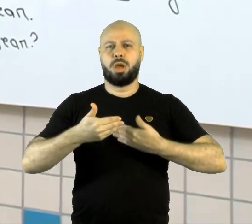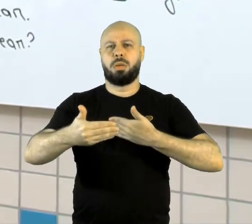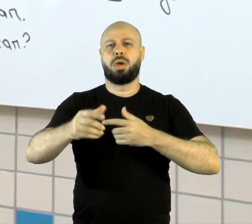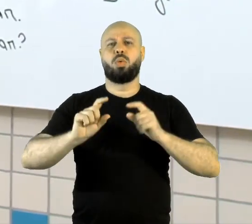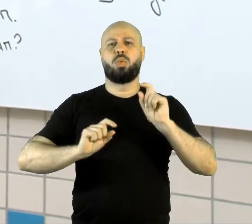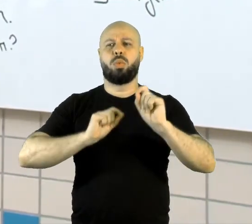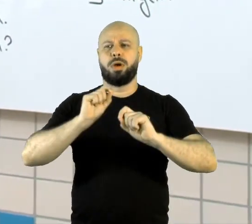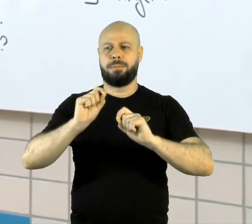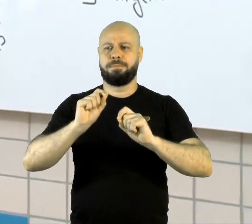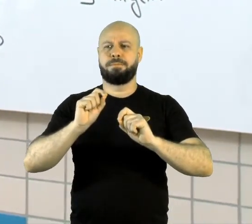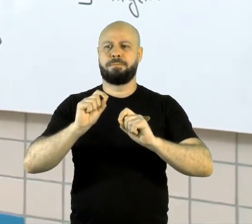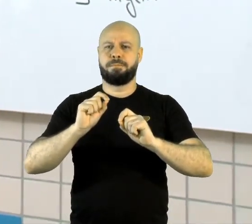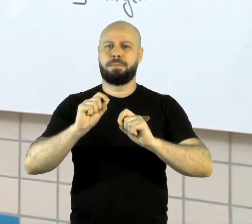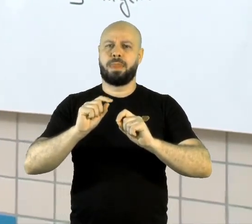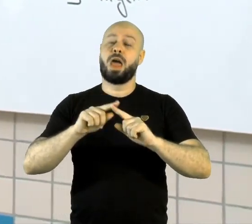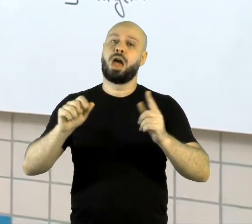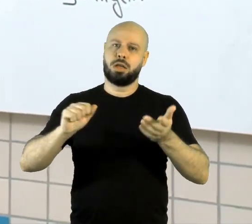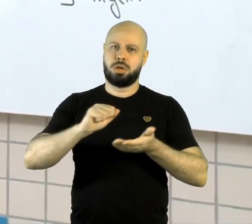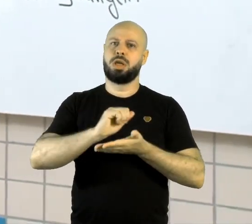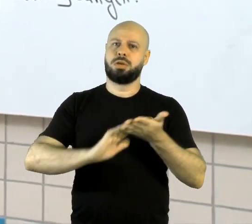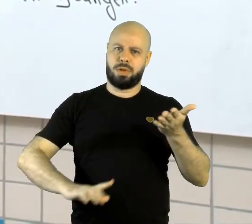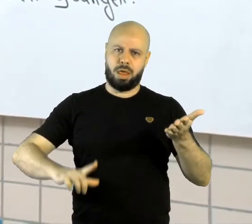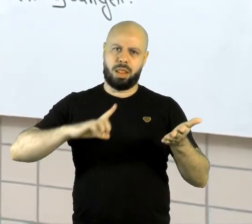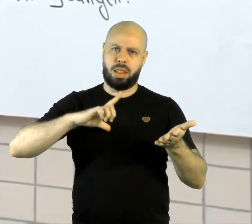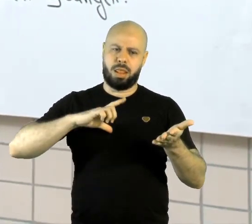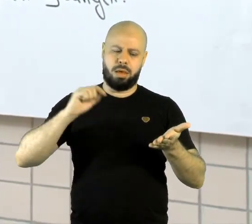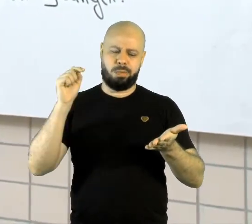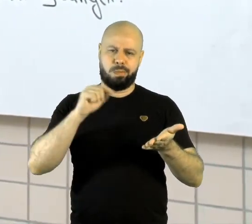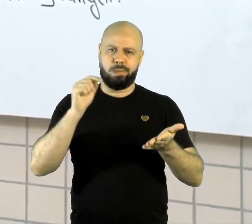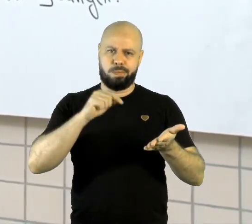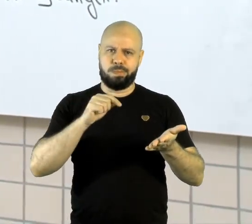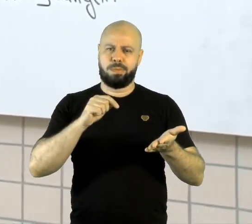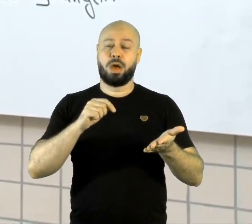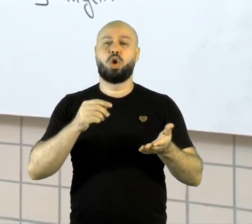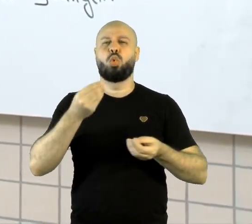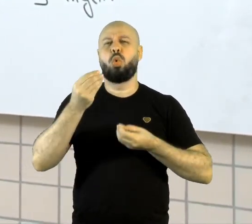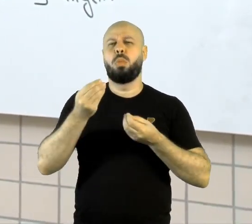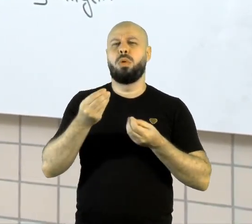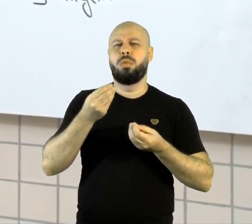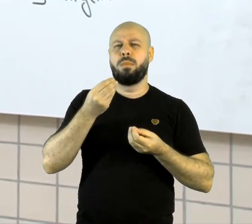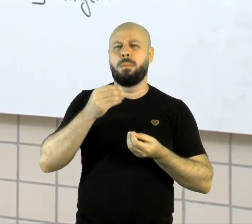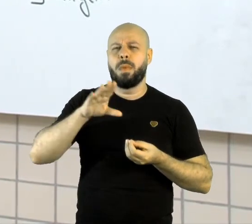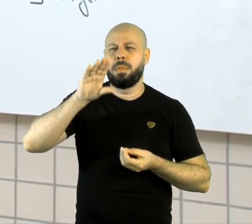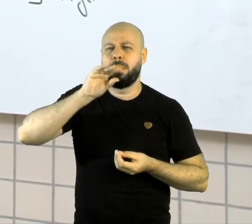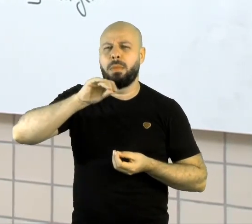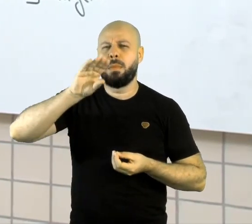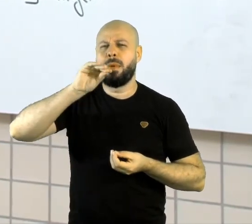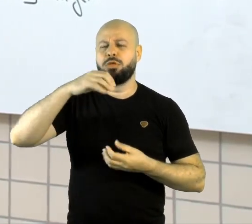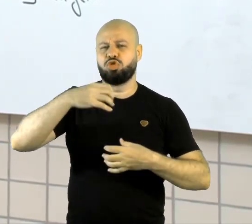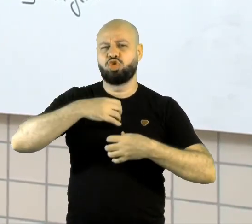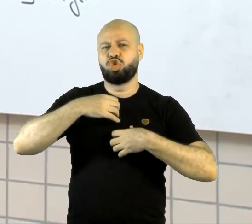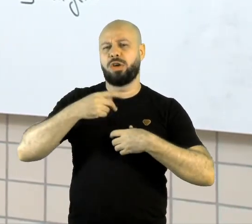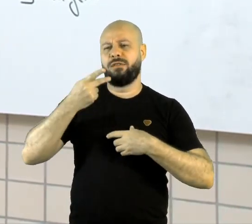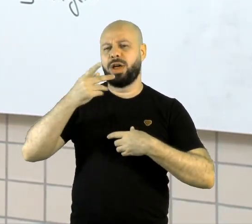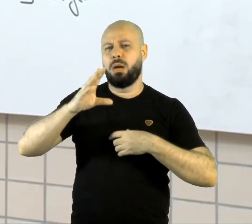falar, porque tem lá nas atividades, vocês vão perceber a pronúncia, certo? Vamos